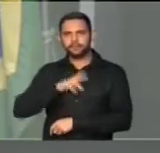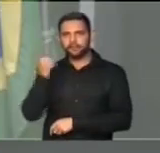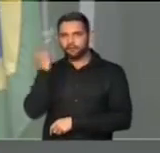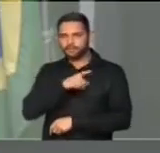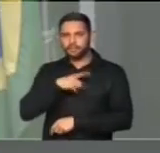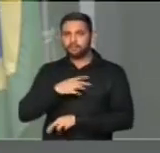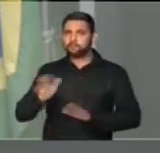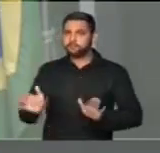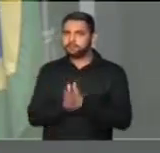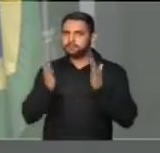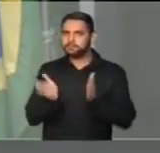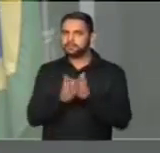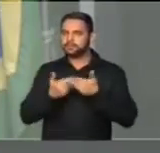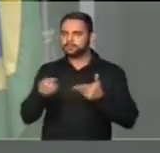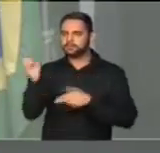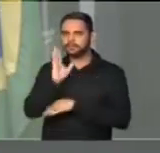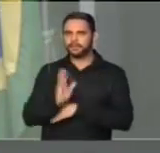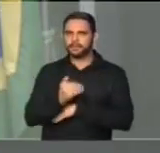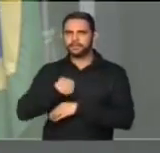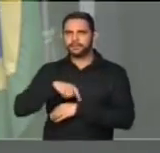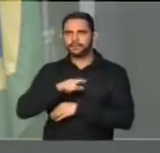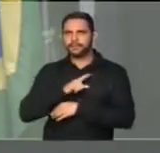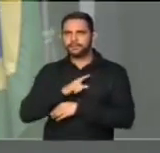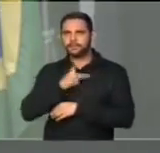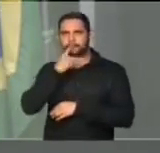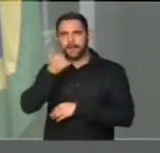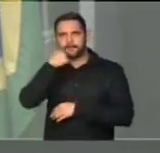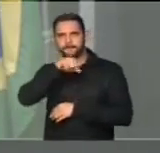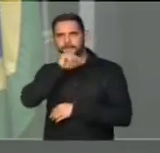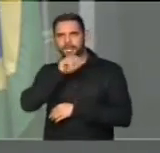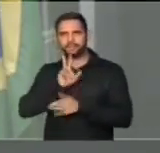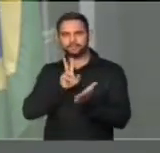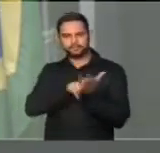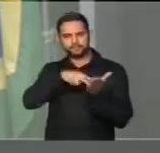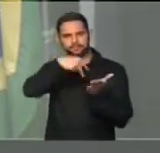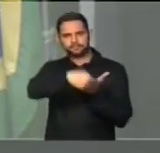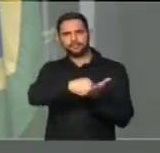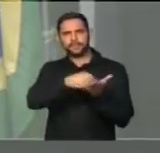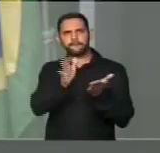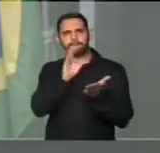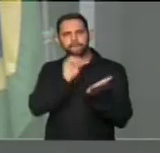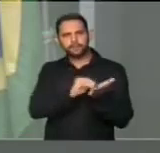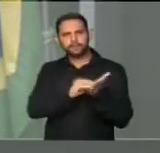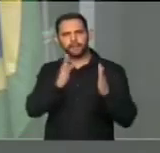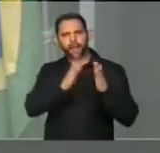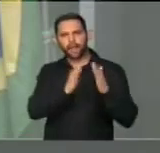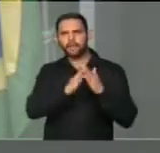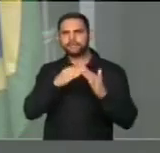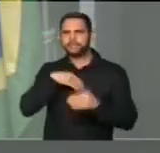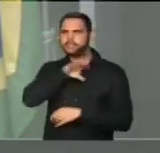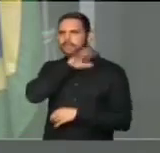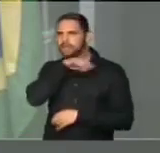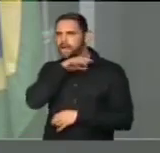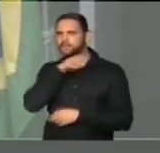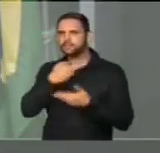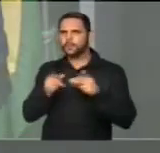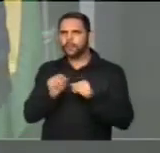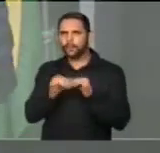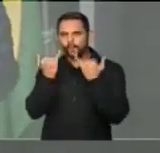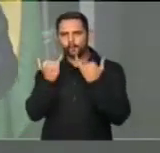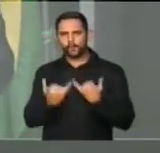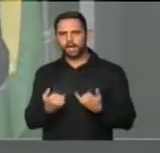de extrema pobreza. Este pai de família deitado no chão sem uma casa, esse cachorro